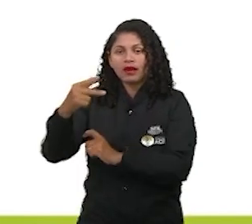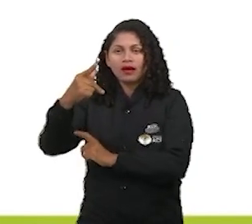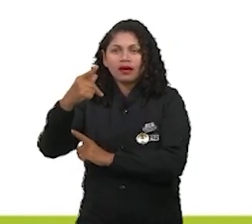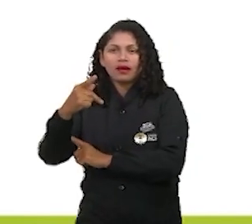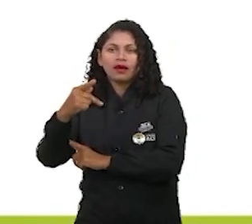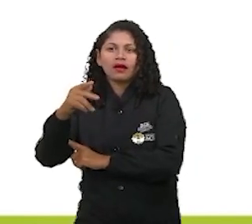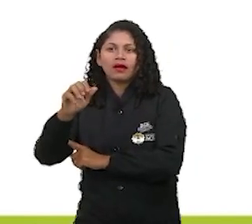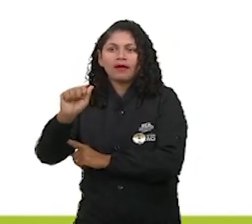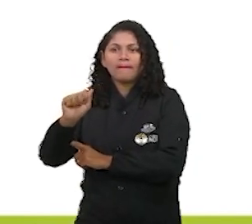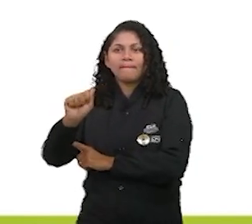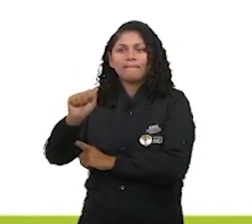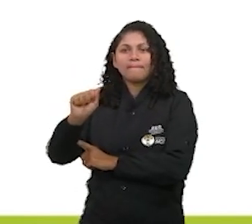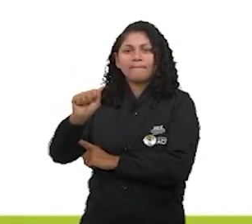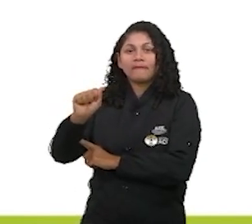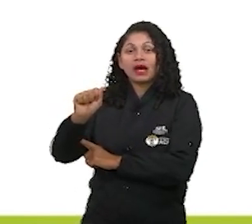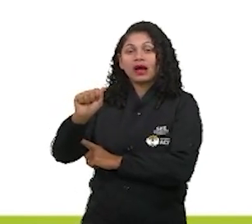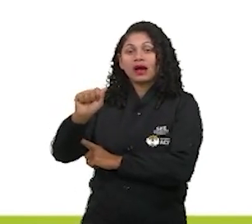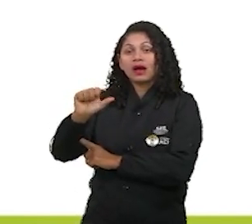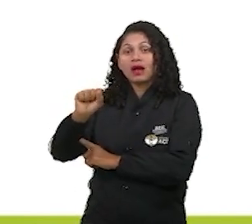seus